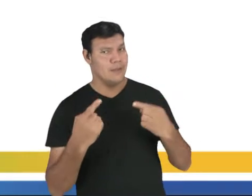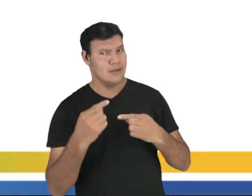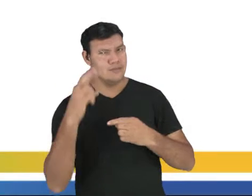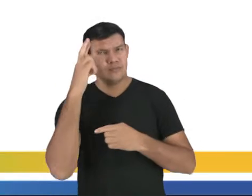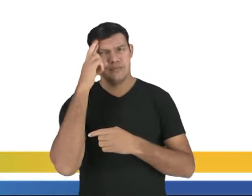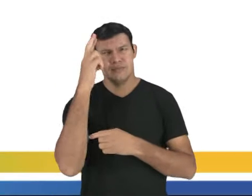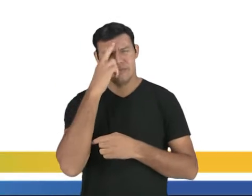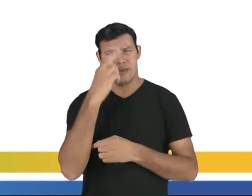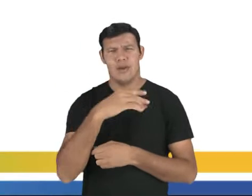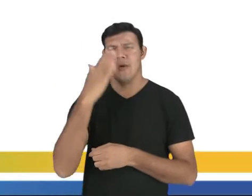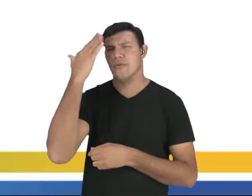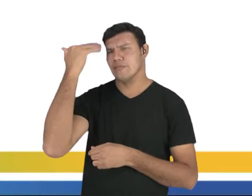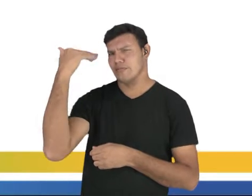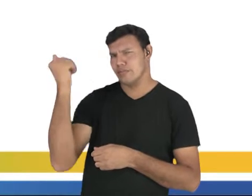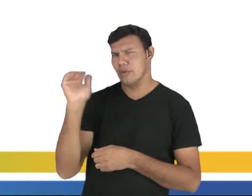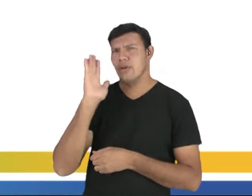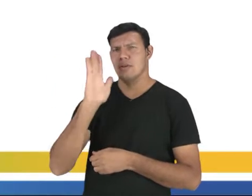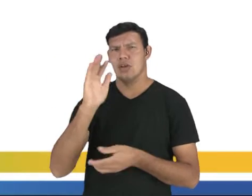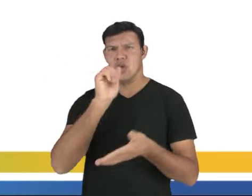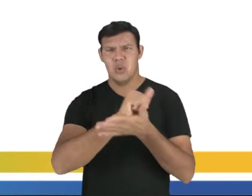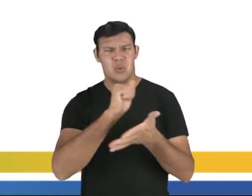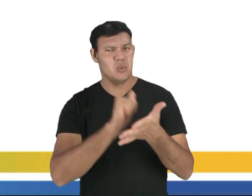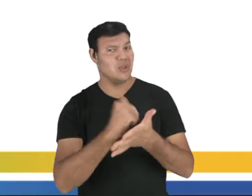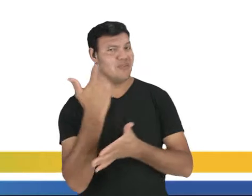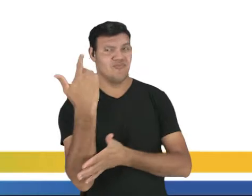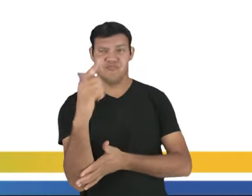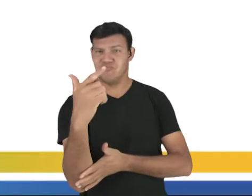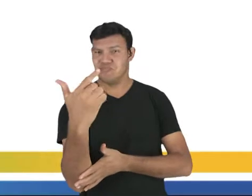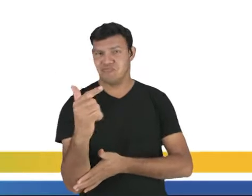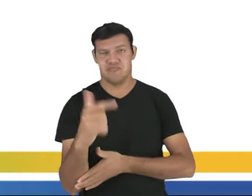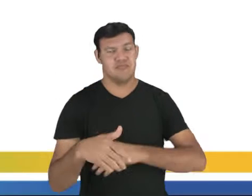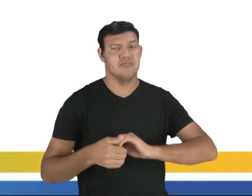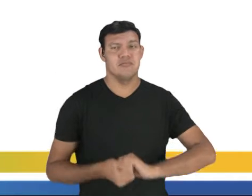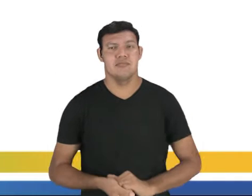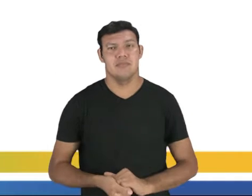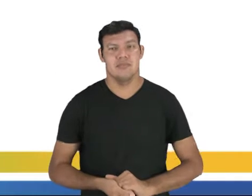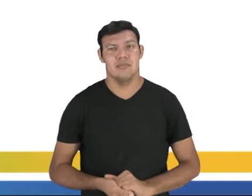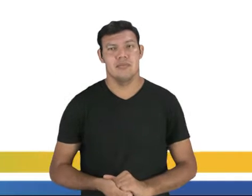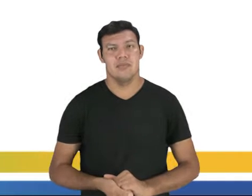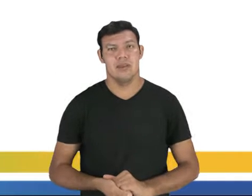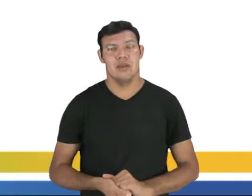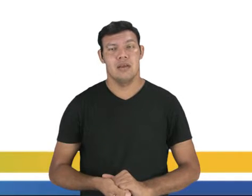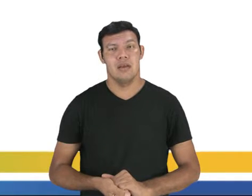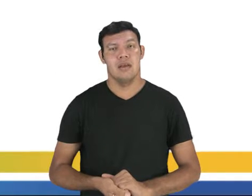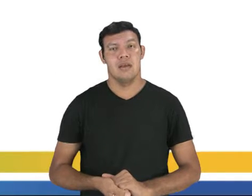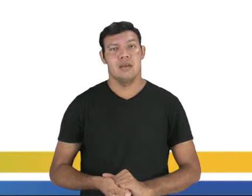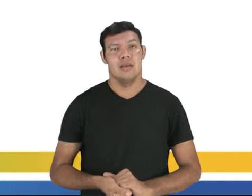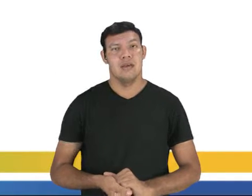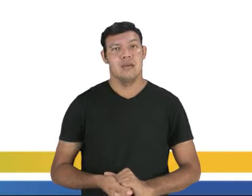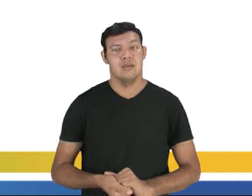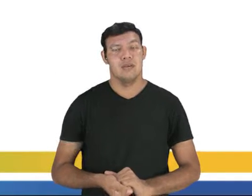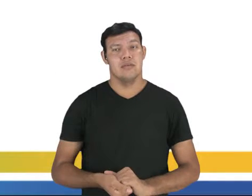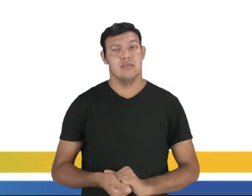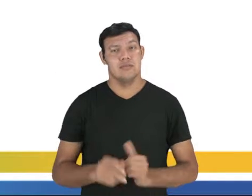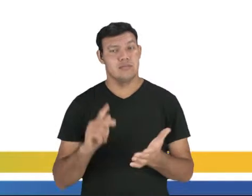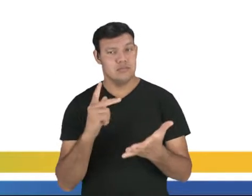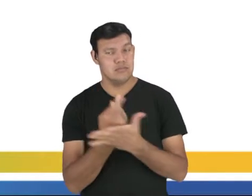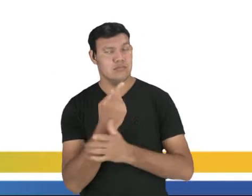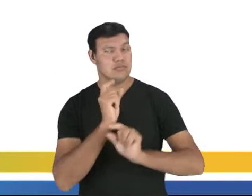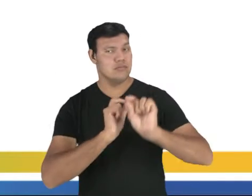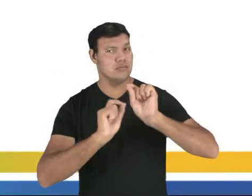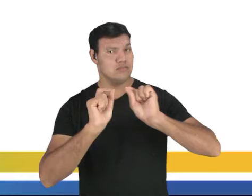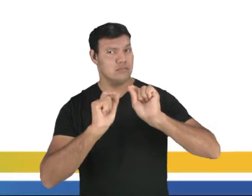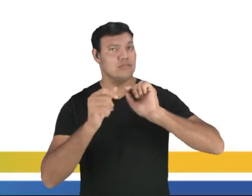história é muito conhecida, registro oficial não se sabe, né, se ocorreu, mas os fatos encaixam,